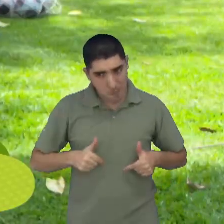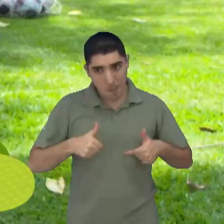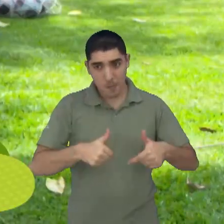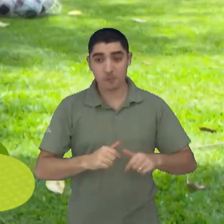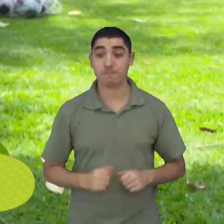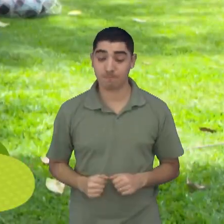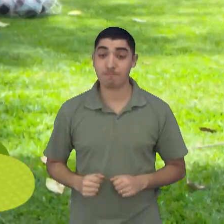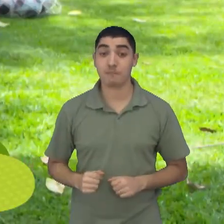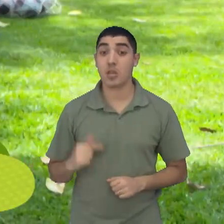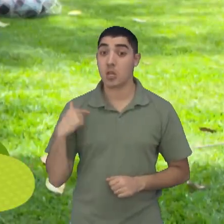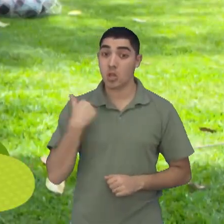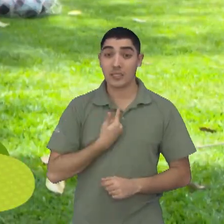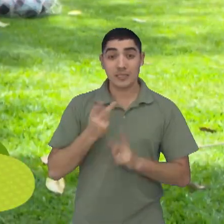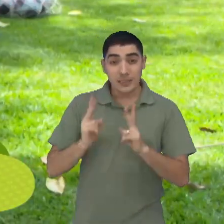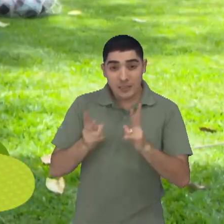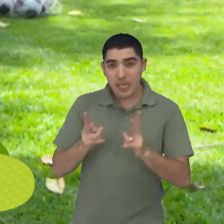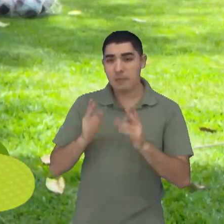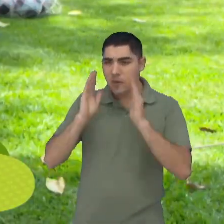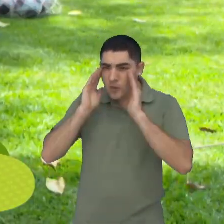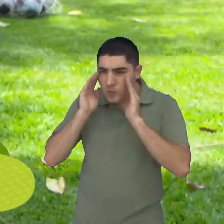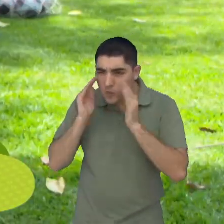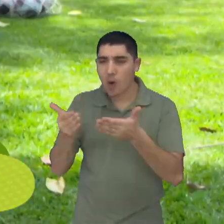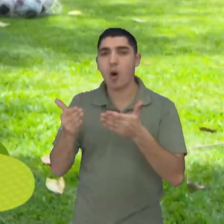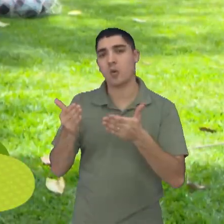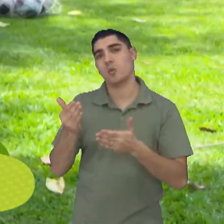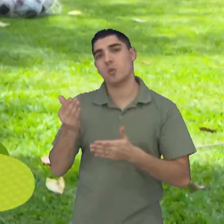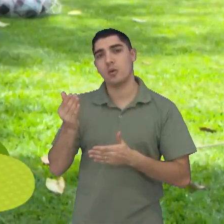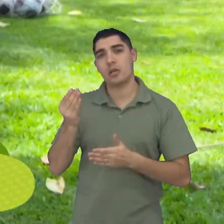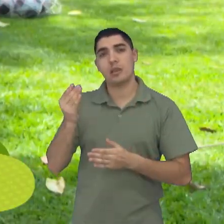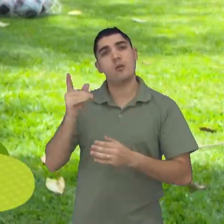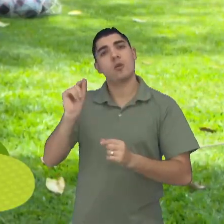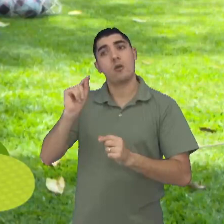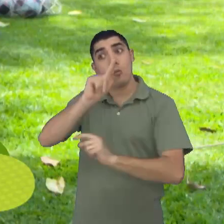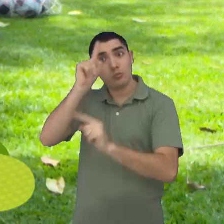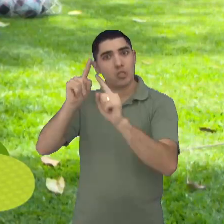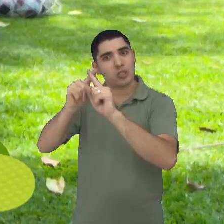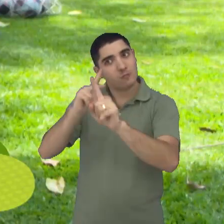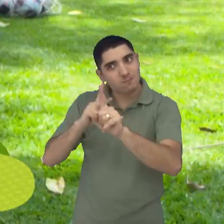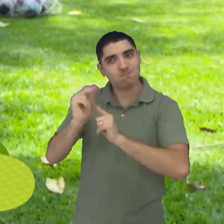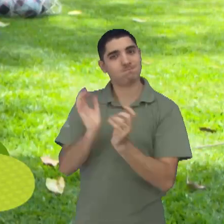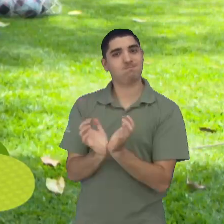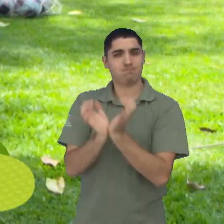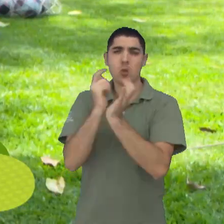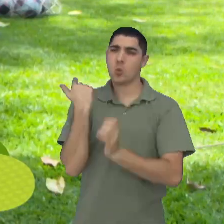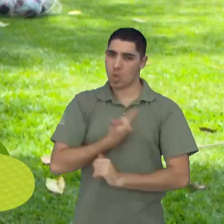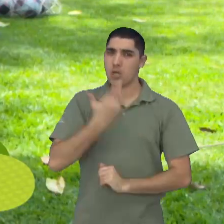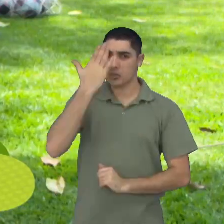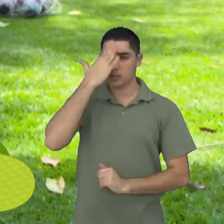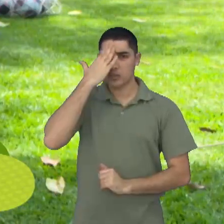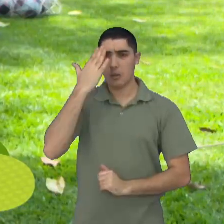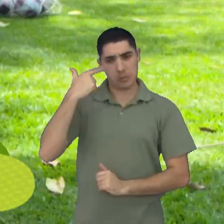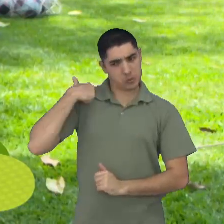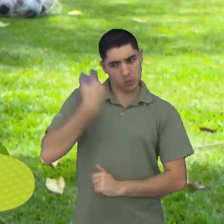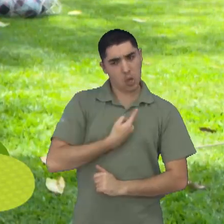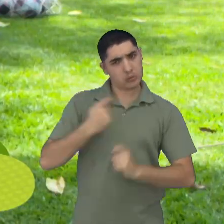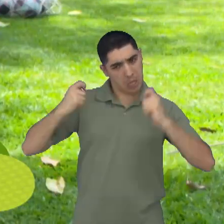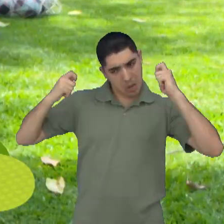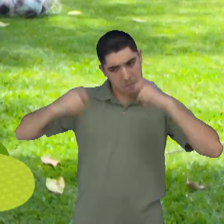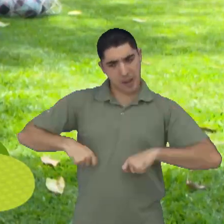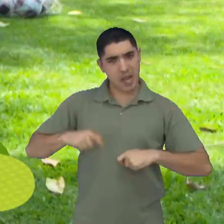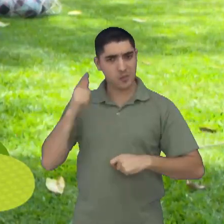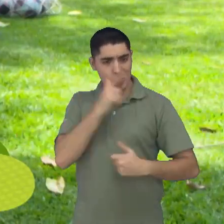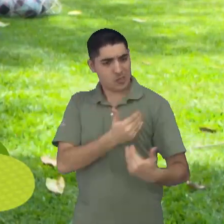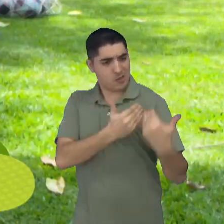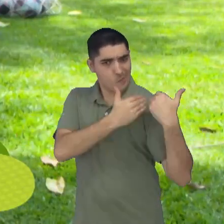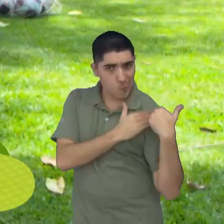tem que estar sempre lá em cima, sempre mentalidade de vencedor. Então a gente sabe da responsabilidade que a gente tem, do peso da